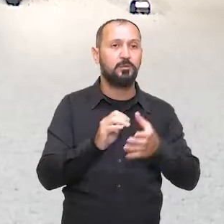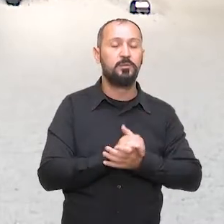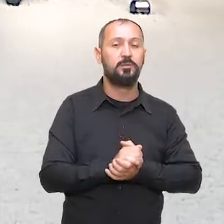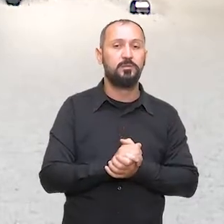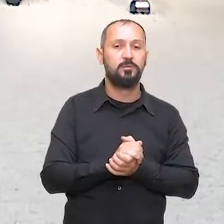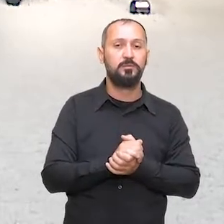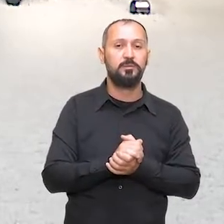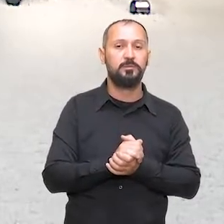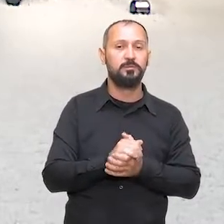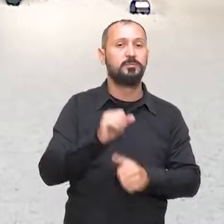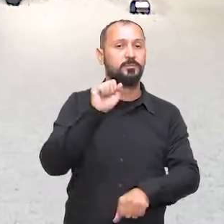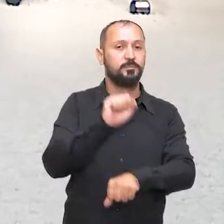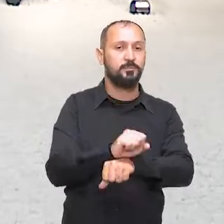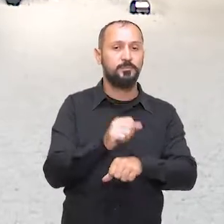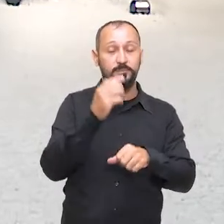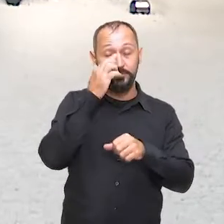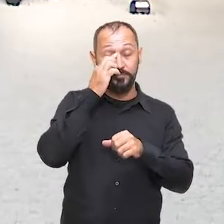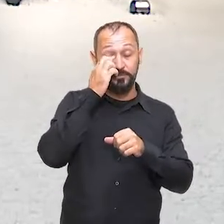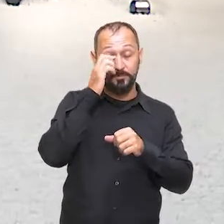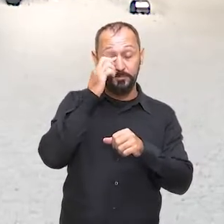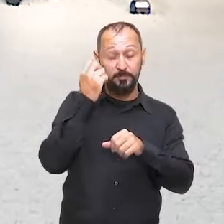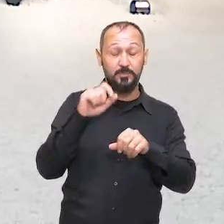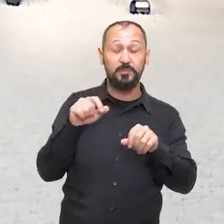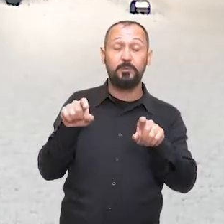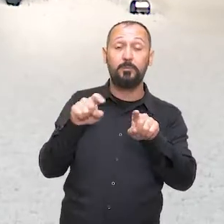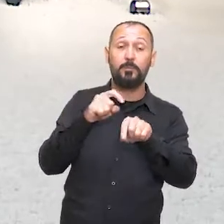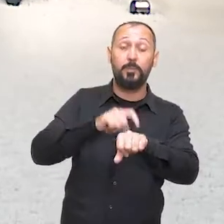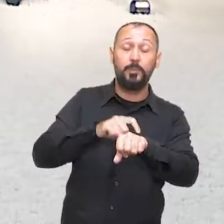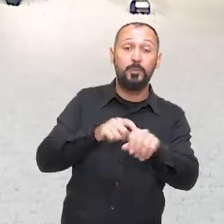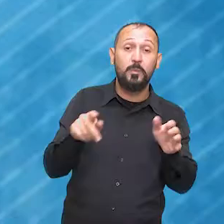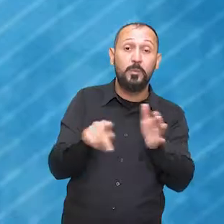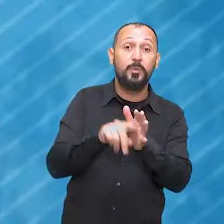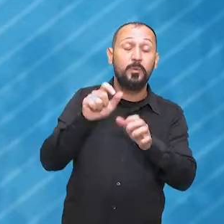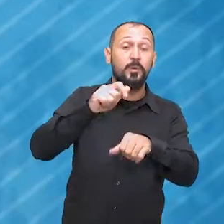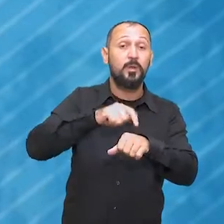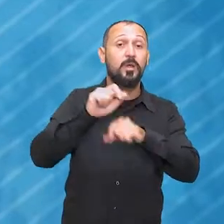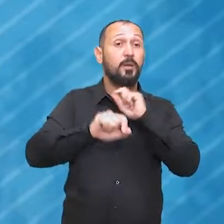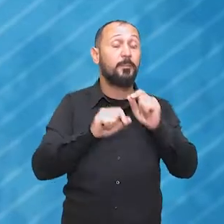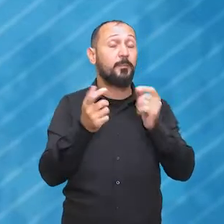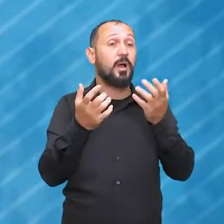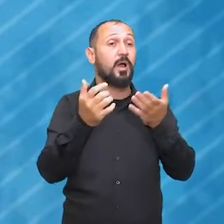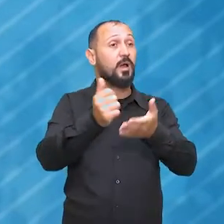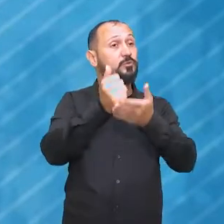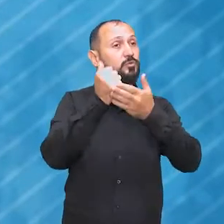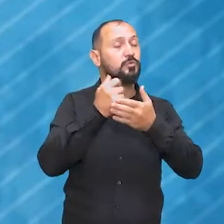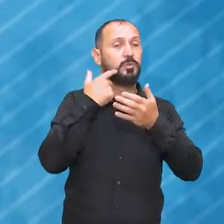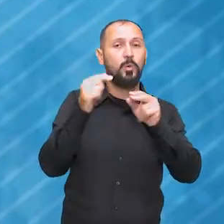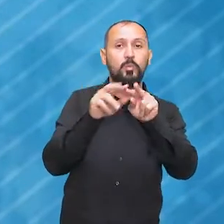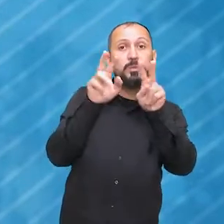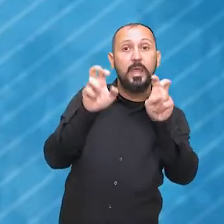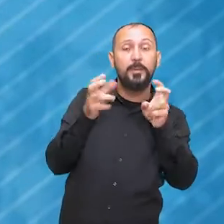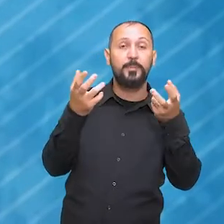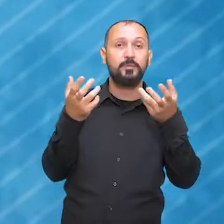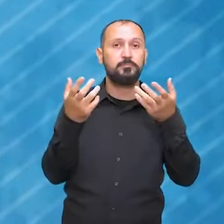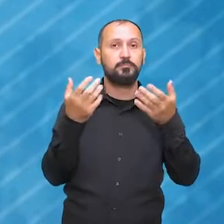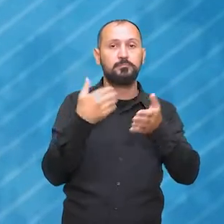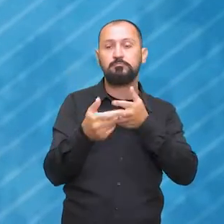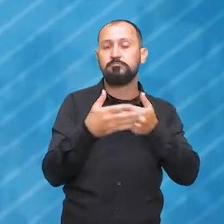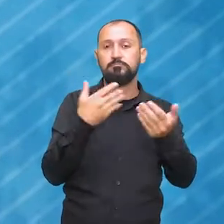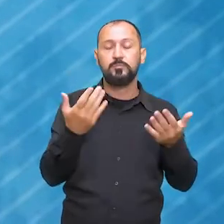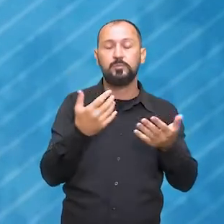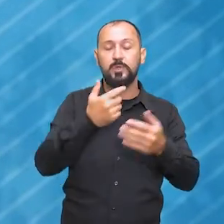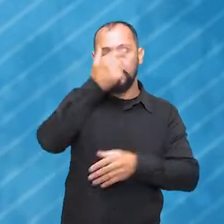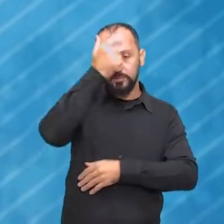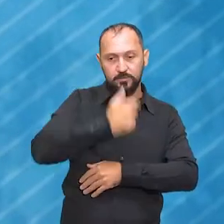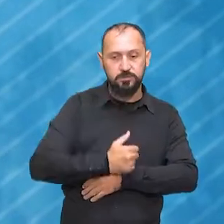sistema, inquérito que está parado. Nesse caso específico, sim, isso foi uma ação em prol de uma pauta,